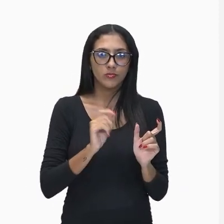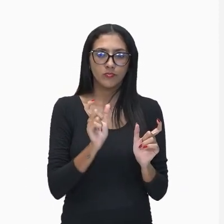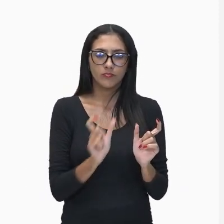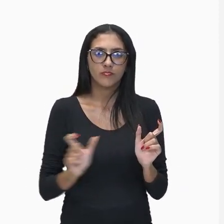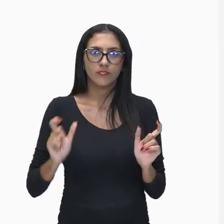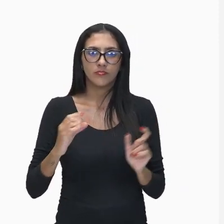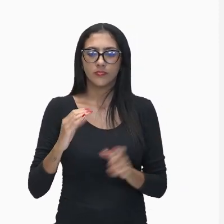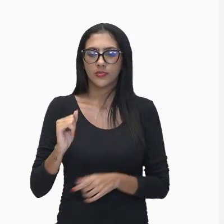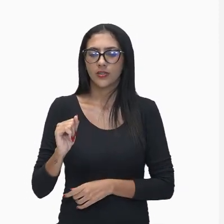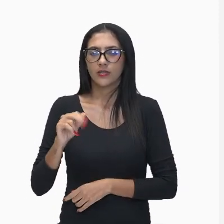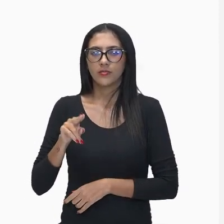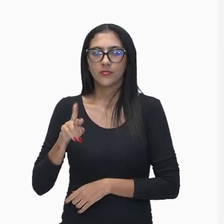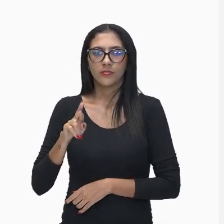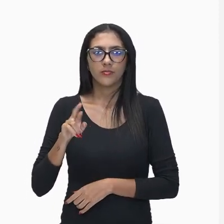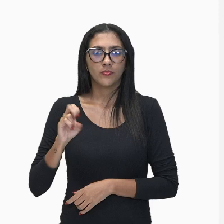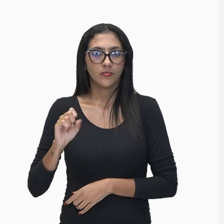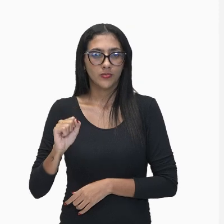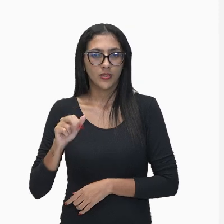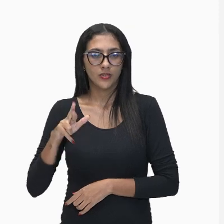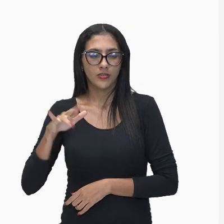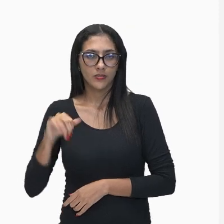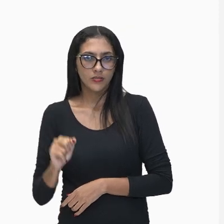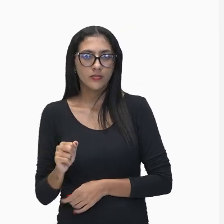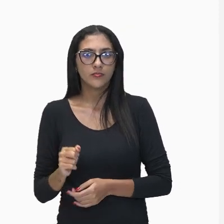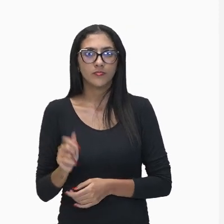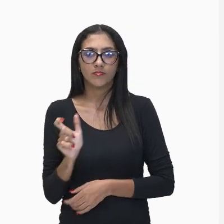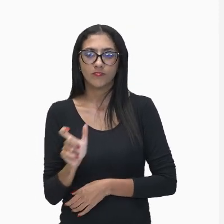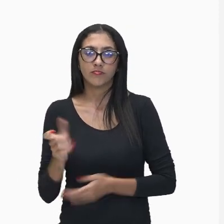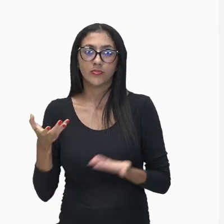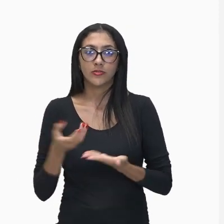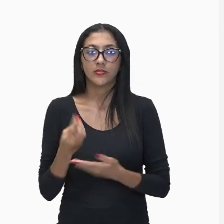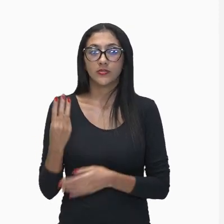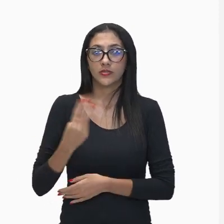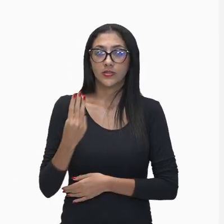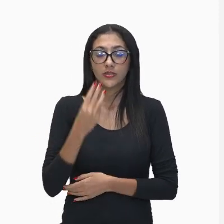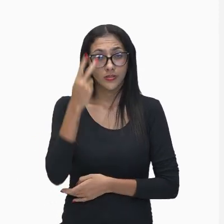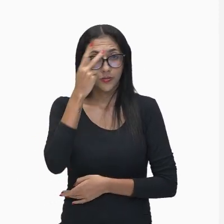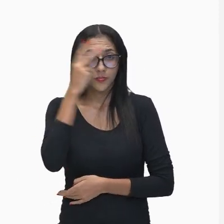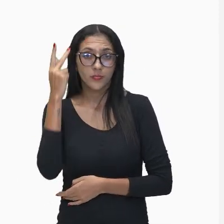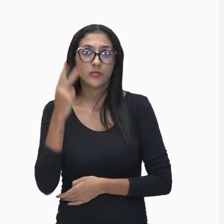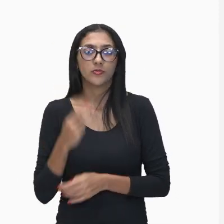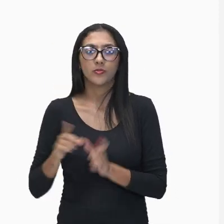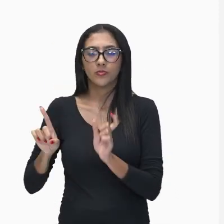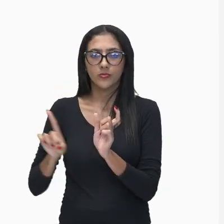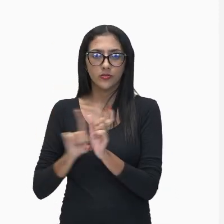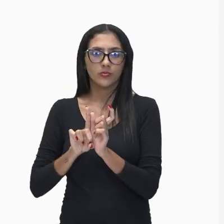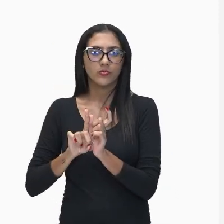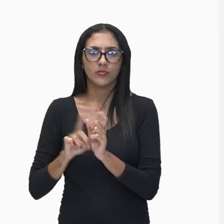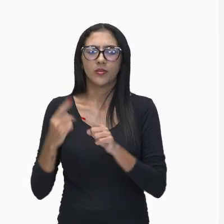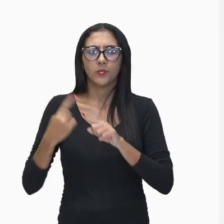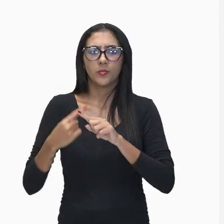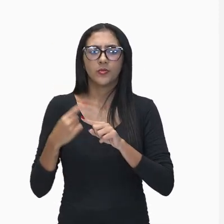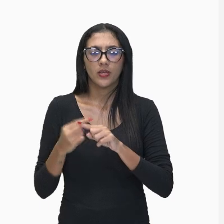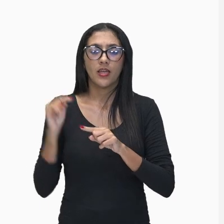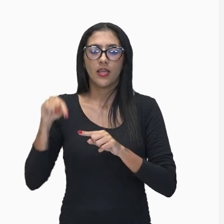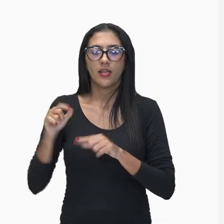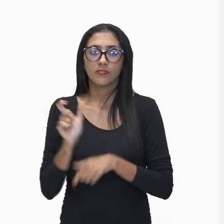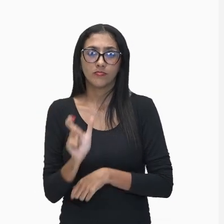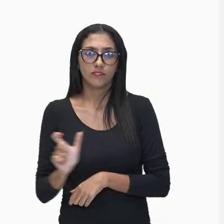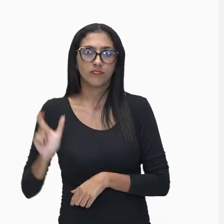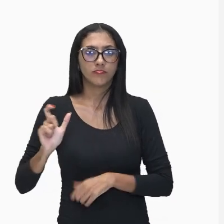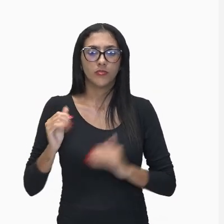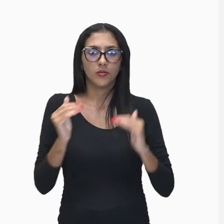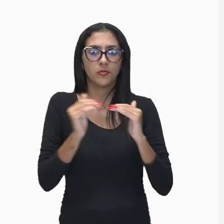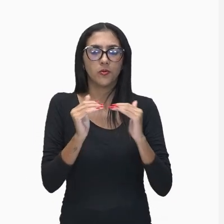parte do predicado, ele está na terceira pessoa do singular. Por que está na terceira pessoa do singular? Porque está concordando com o